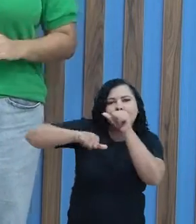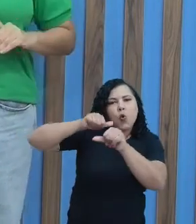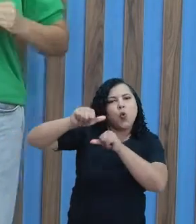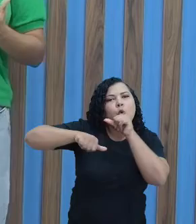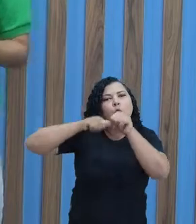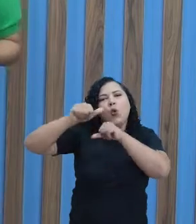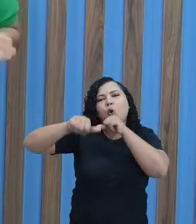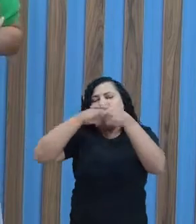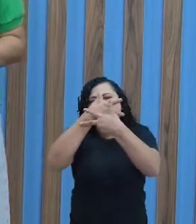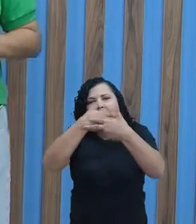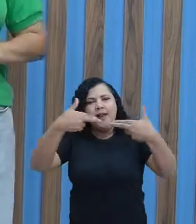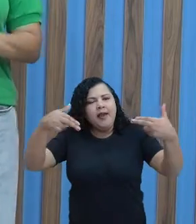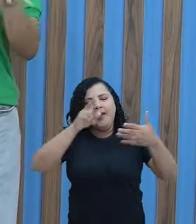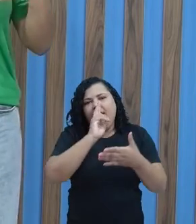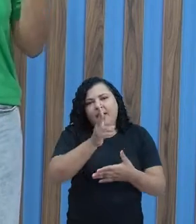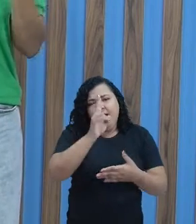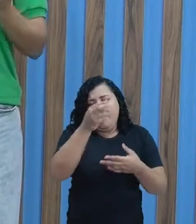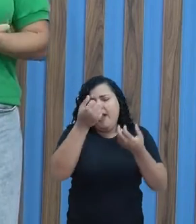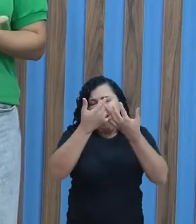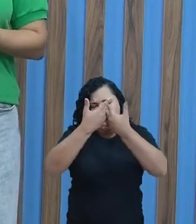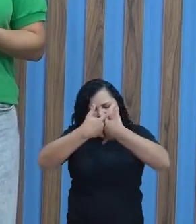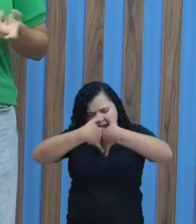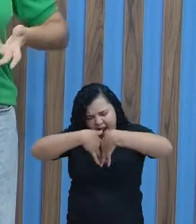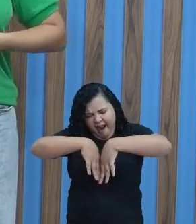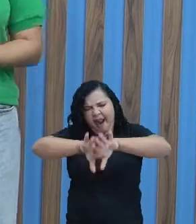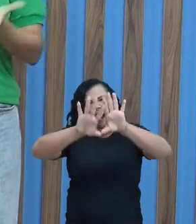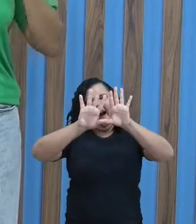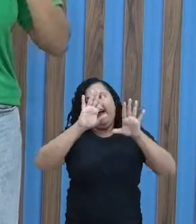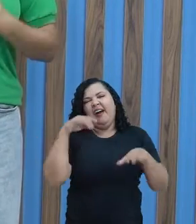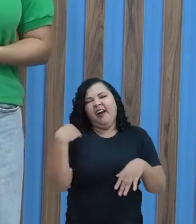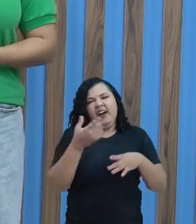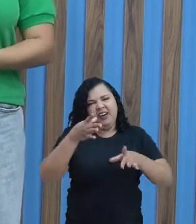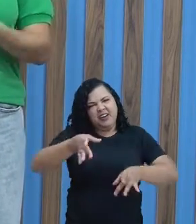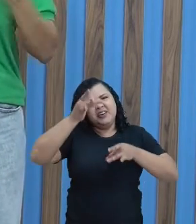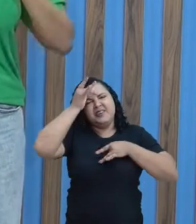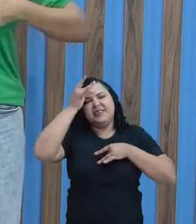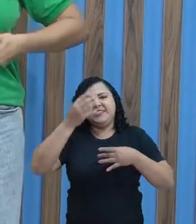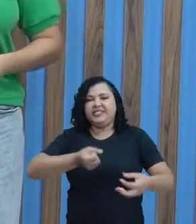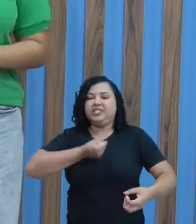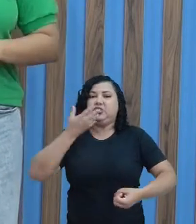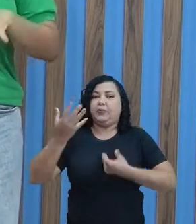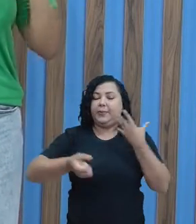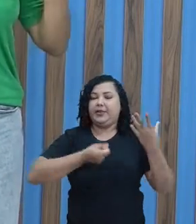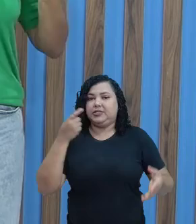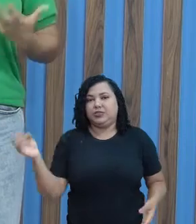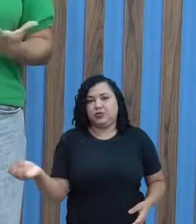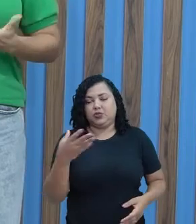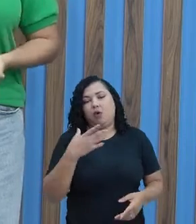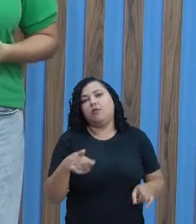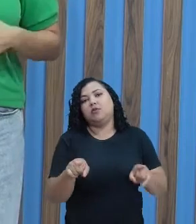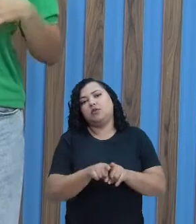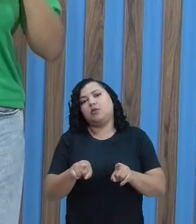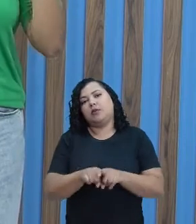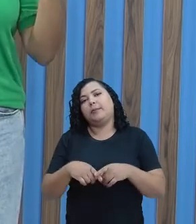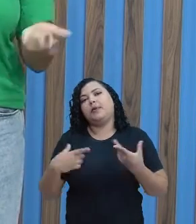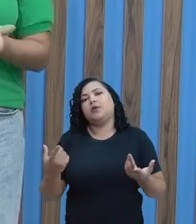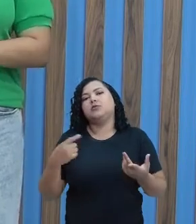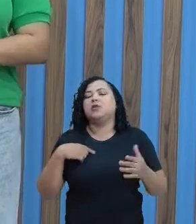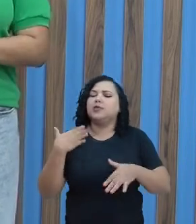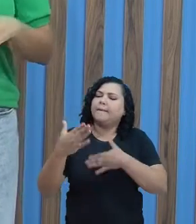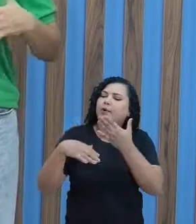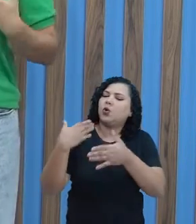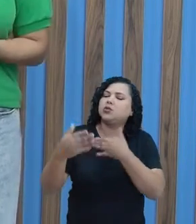se modificando, não só naturalmente, né, quando a gente incorpora algumas expressões e gírias, como por